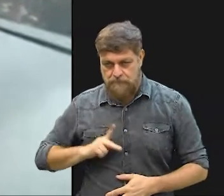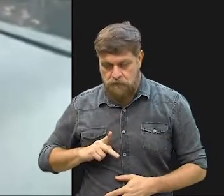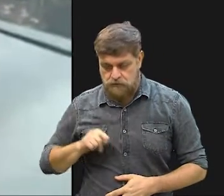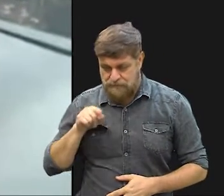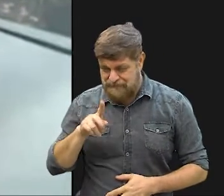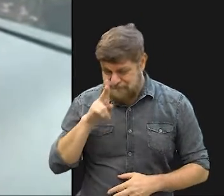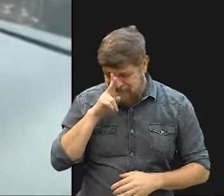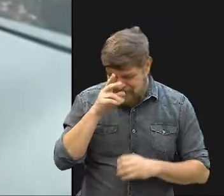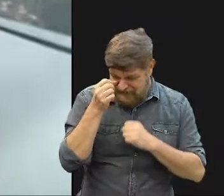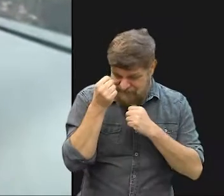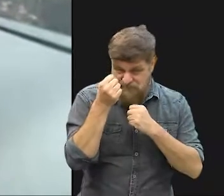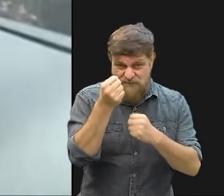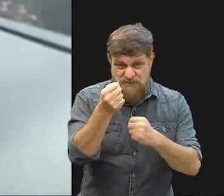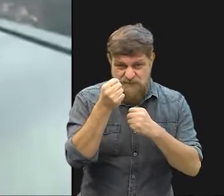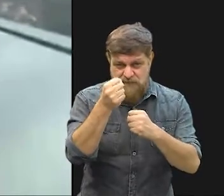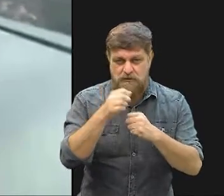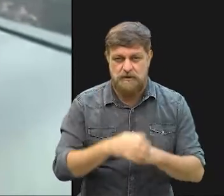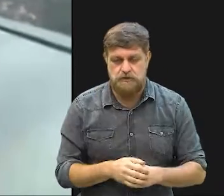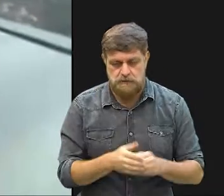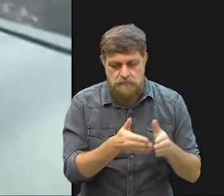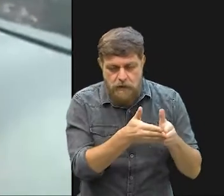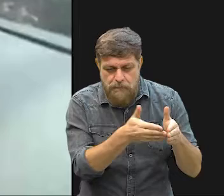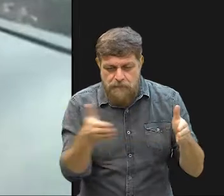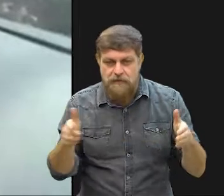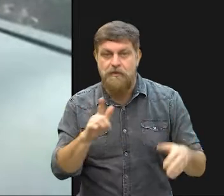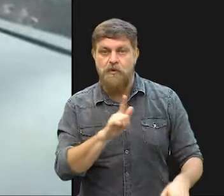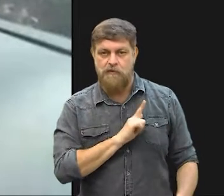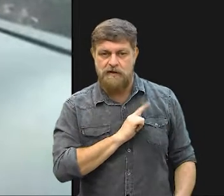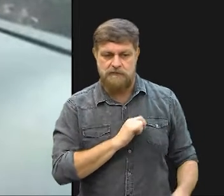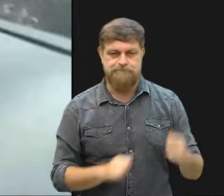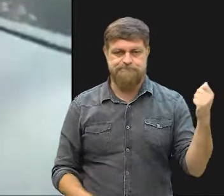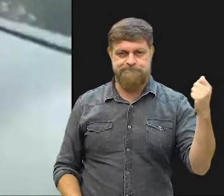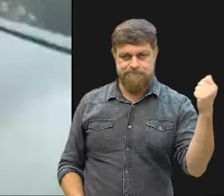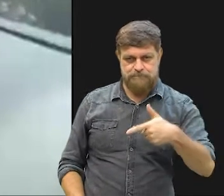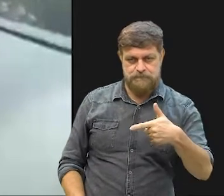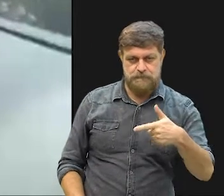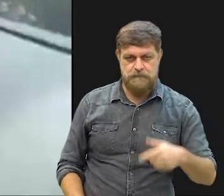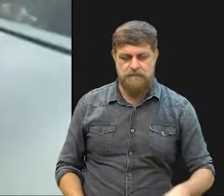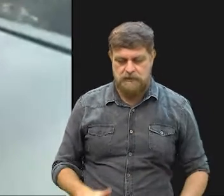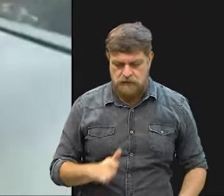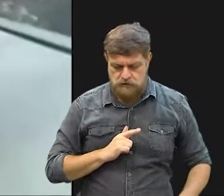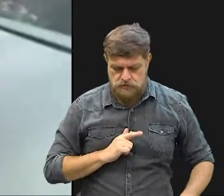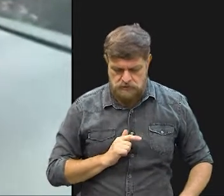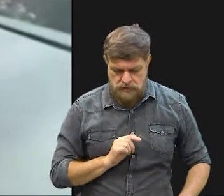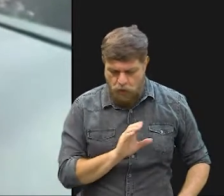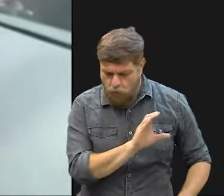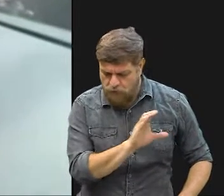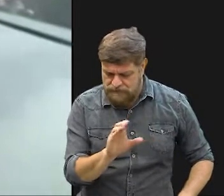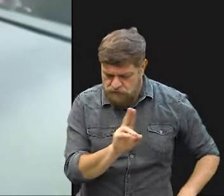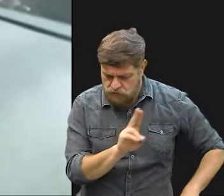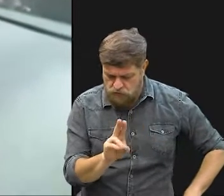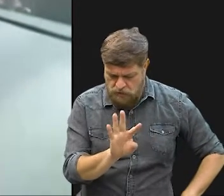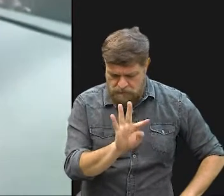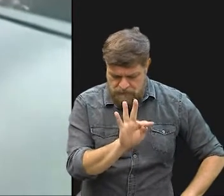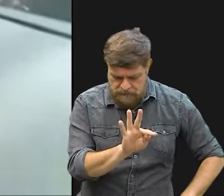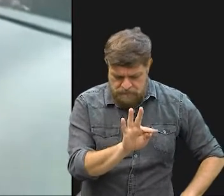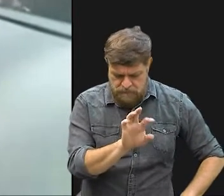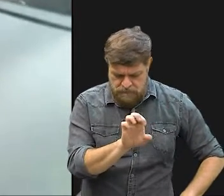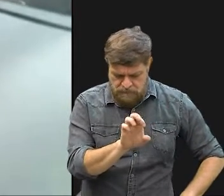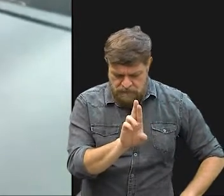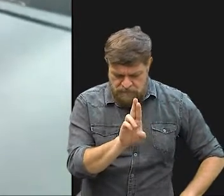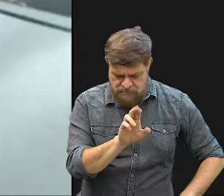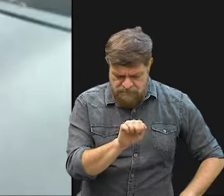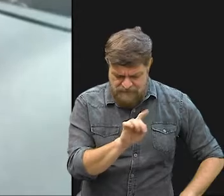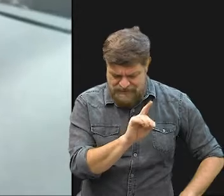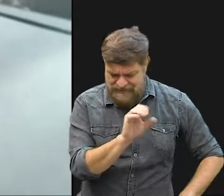equipe mais forte durante muito tempo era do Guarani. Se eu não me engano, era Fernando, o nome do coordenador que se ocupava